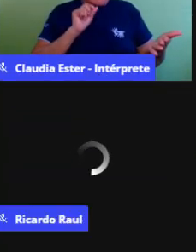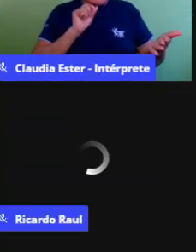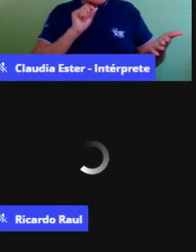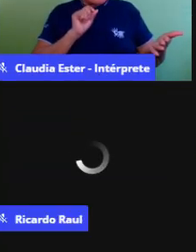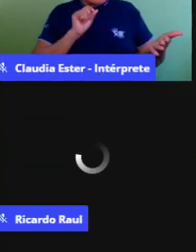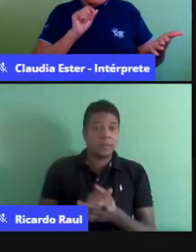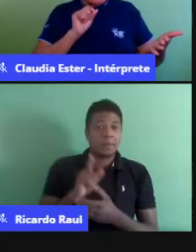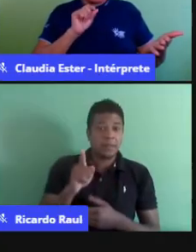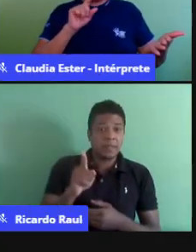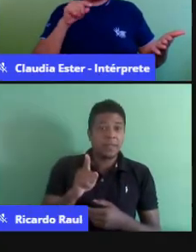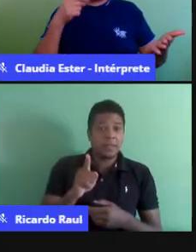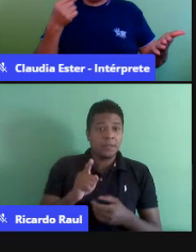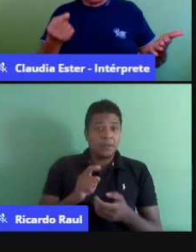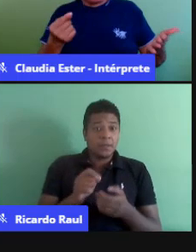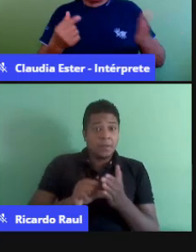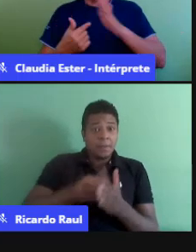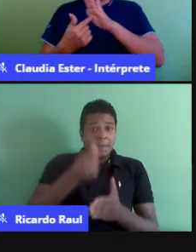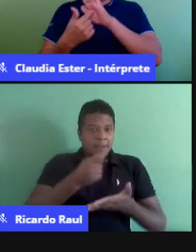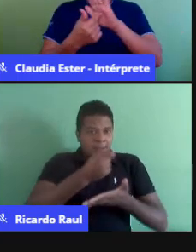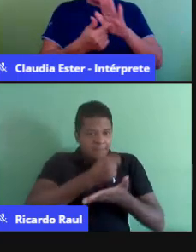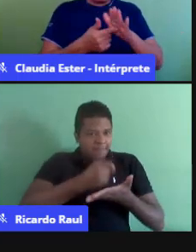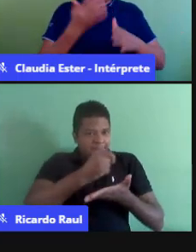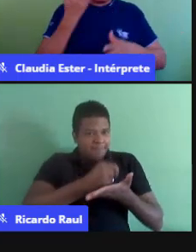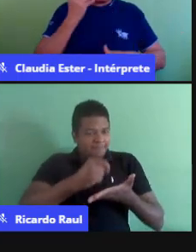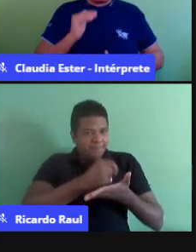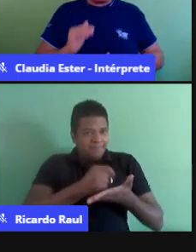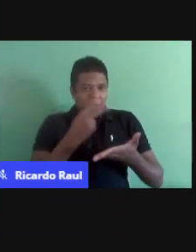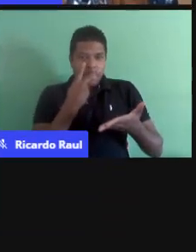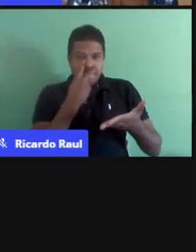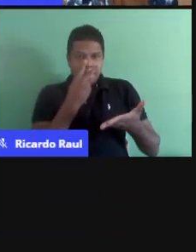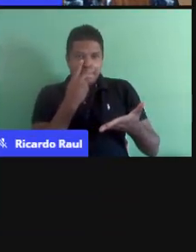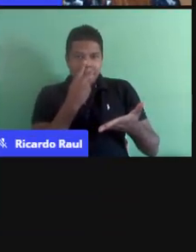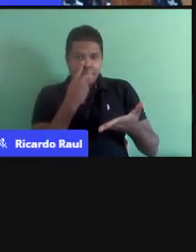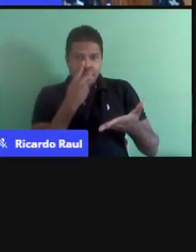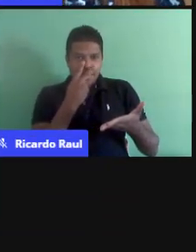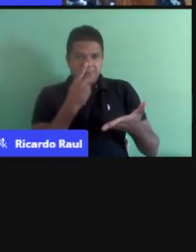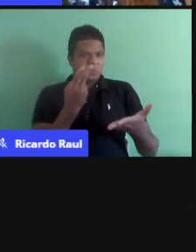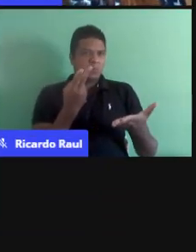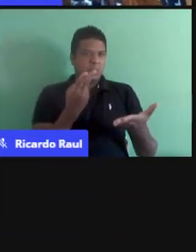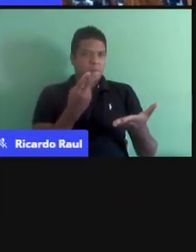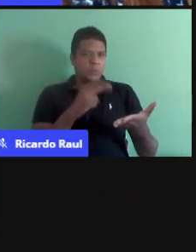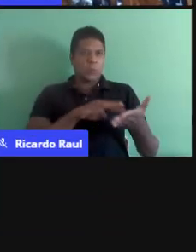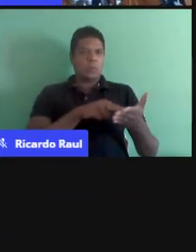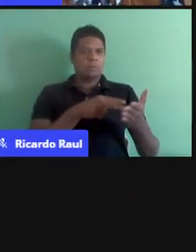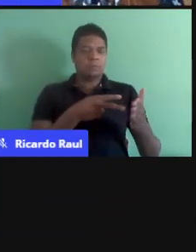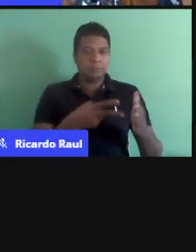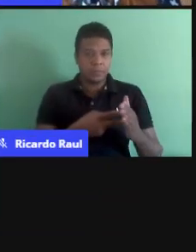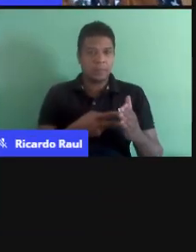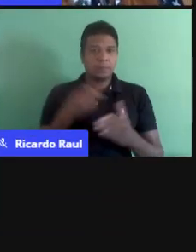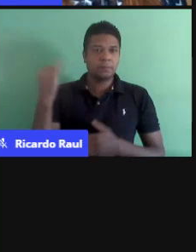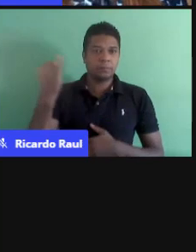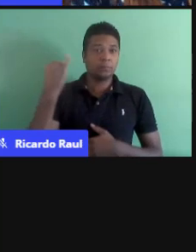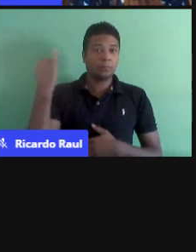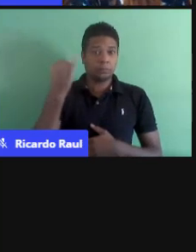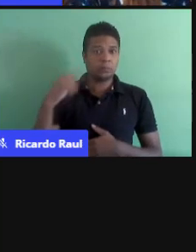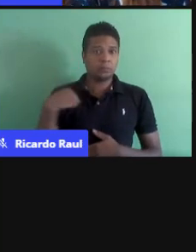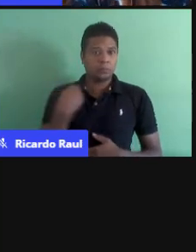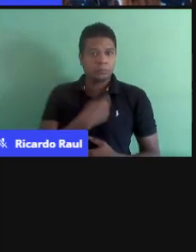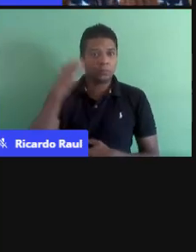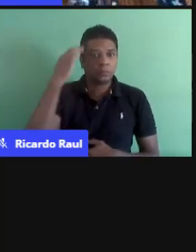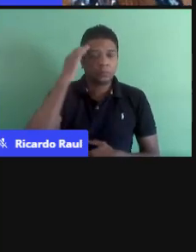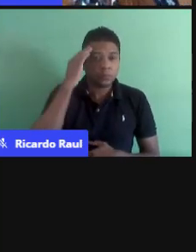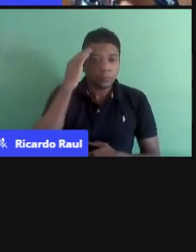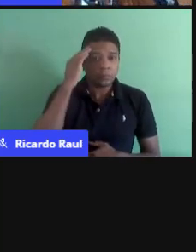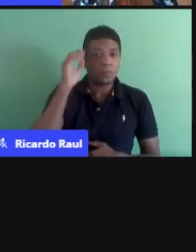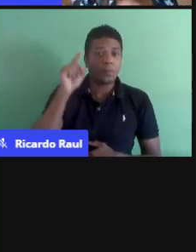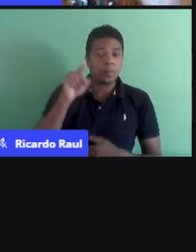Mas ainda que esses primeiros rabiscos pareçam algo indecifrável, é muito importante nós entendermos que